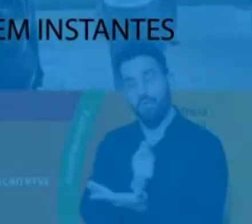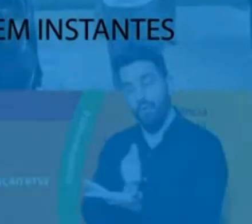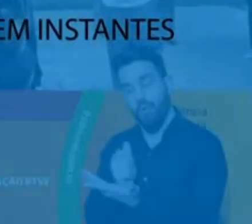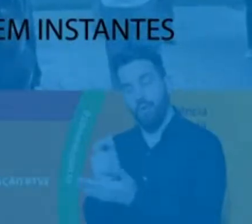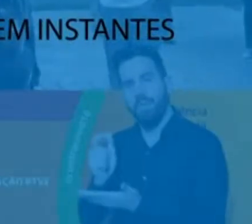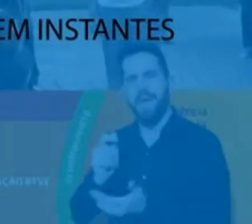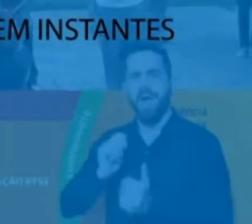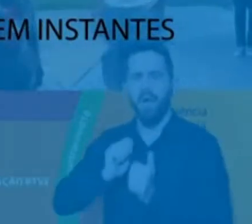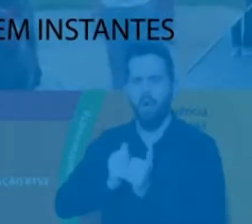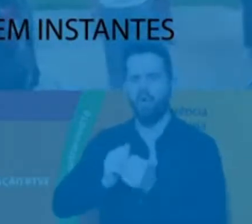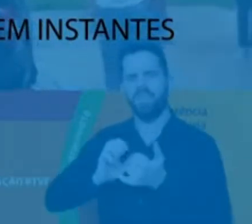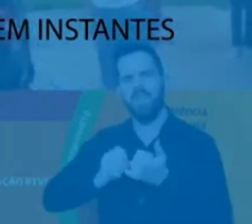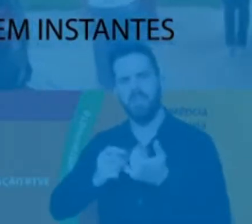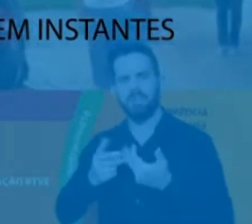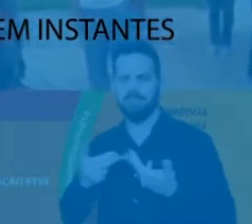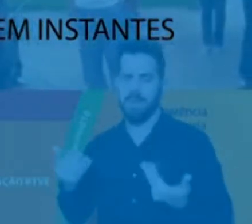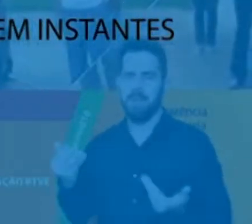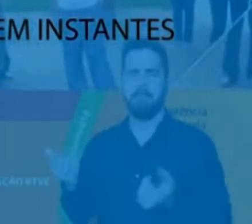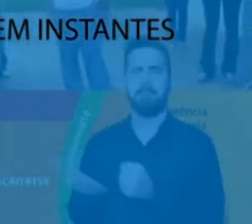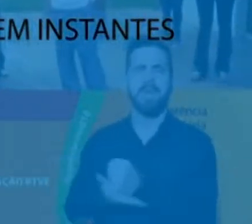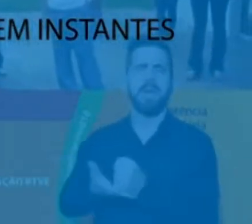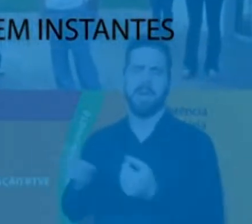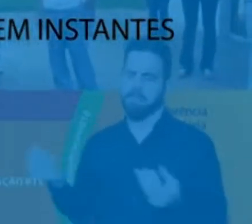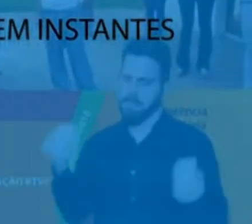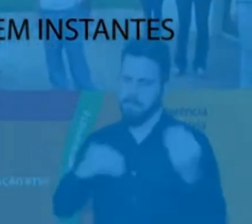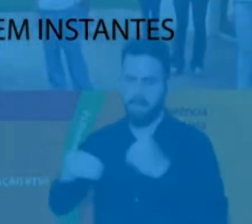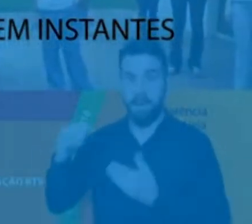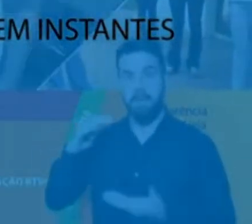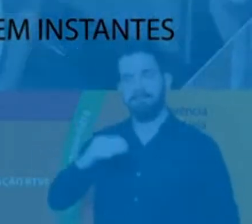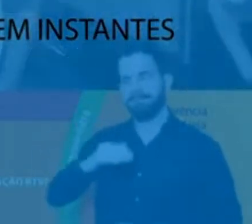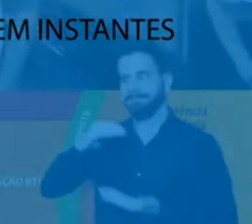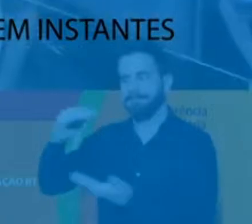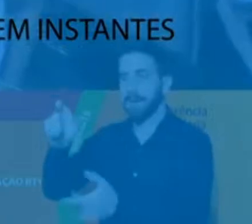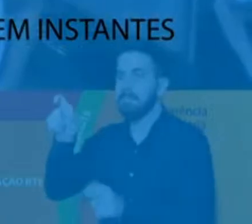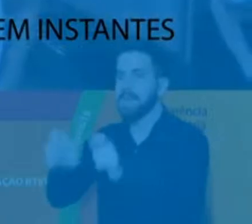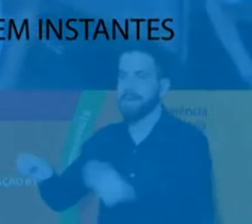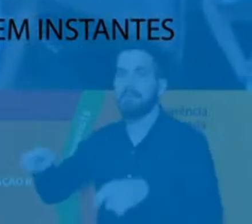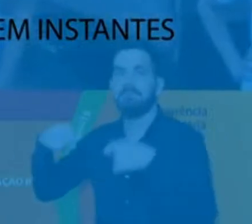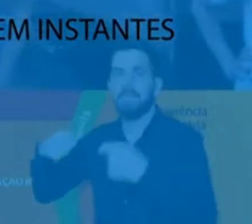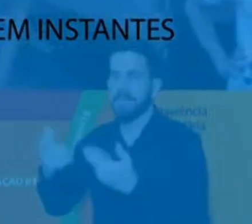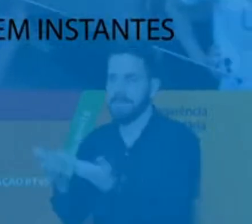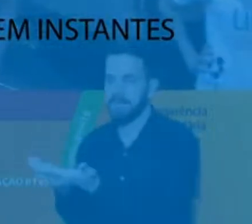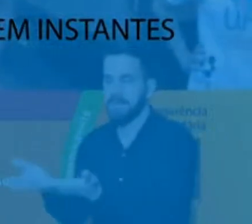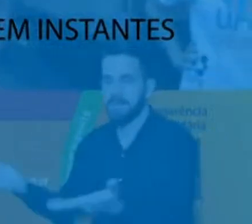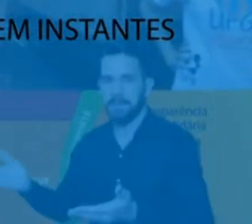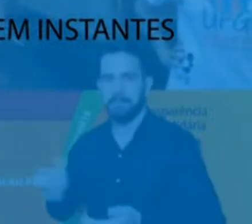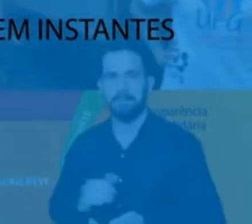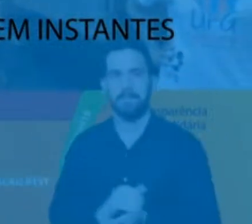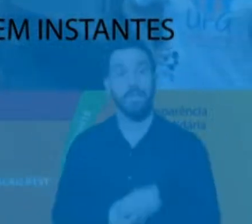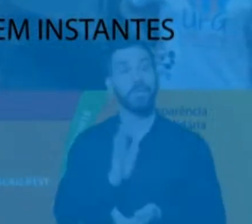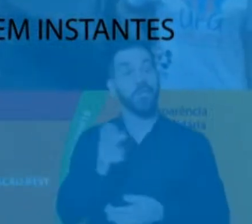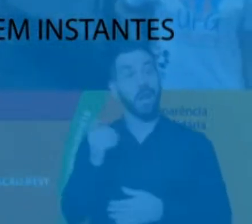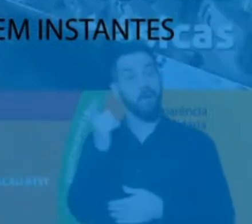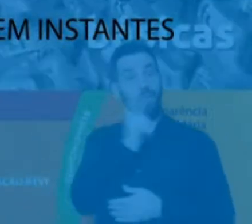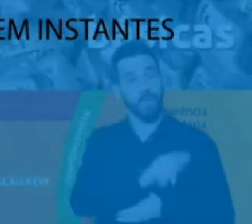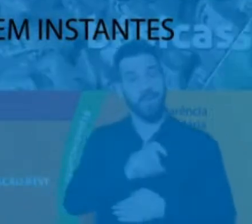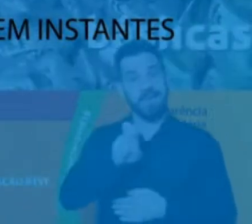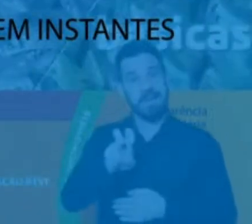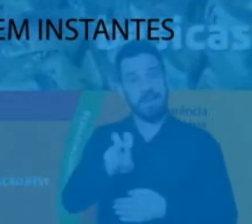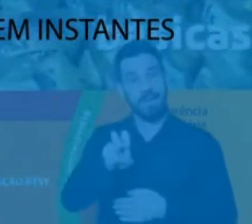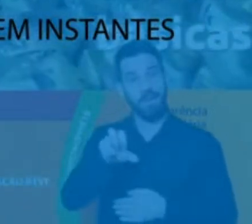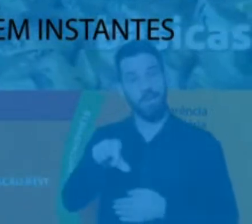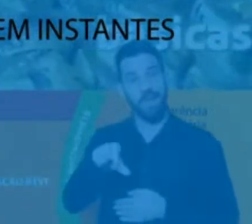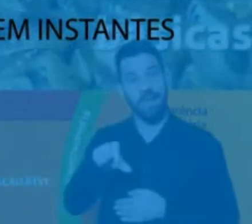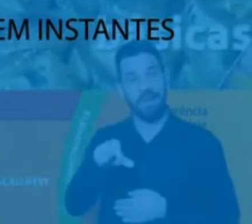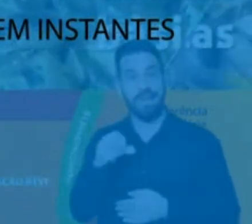Primeira etapa da campanha UFG Solidária Juntos Doando para Quem Precisa arrecadou recursos suficientes para